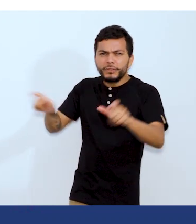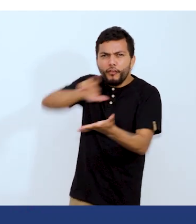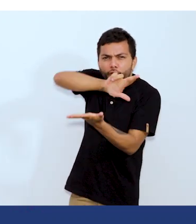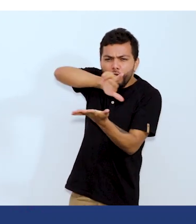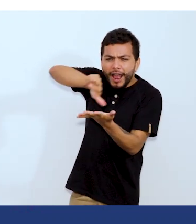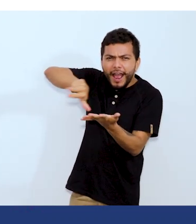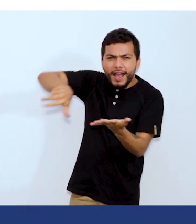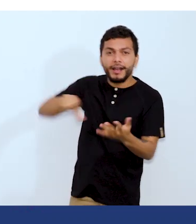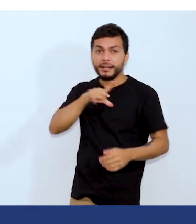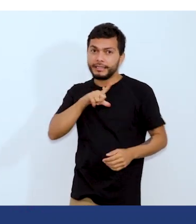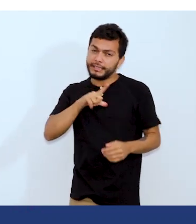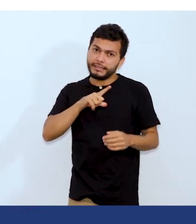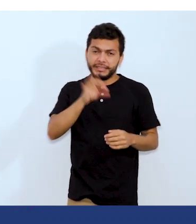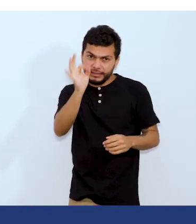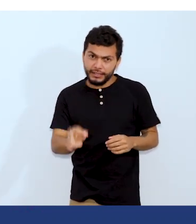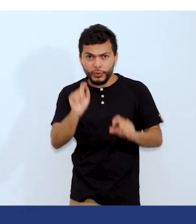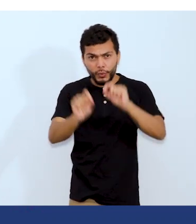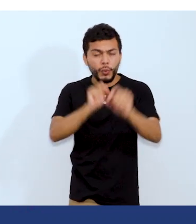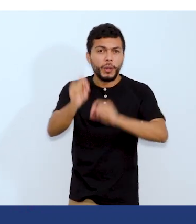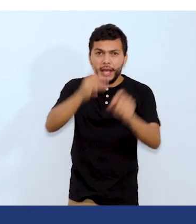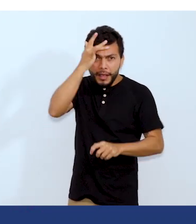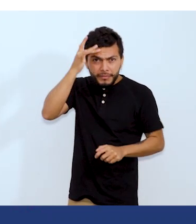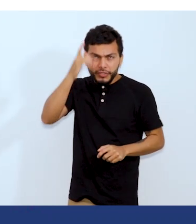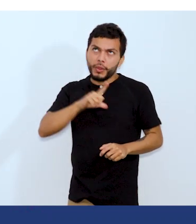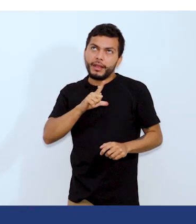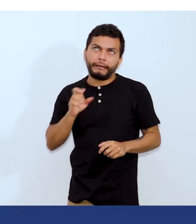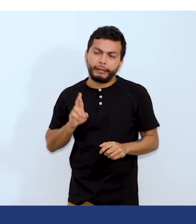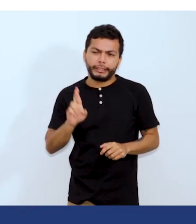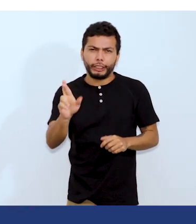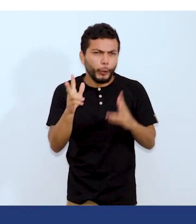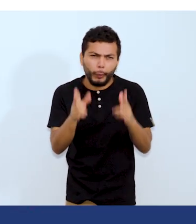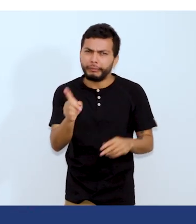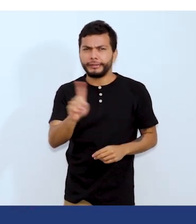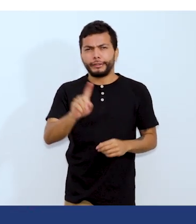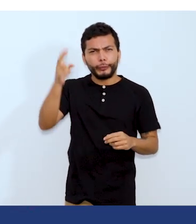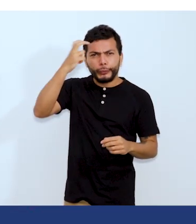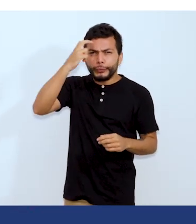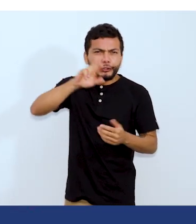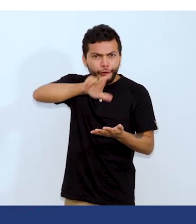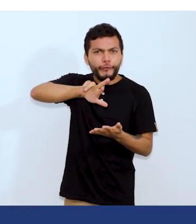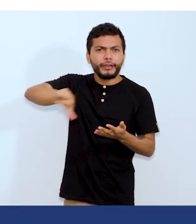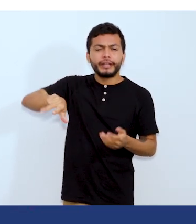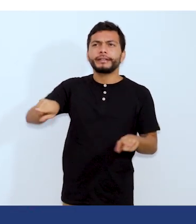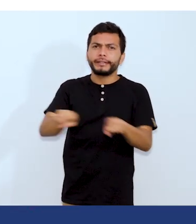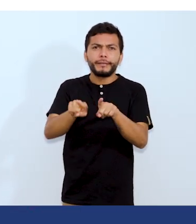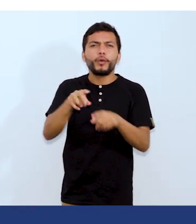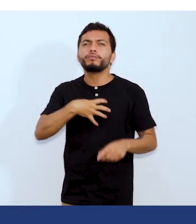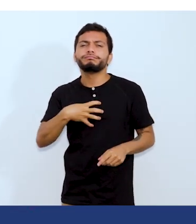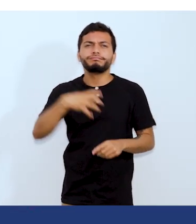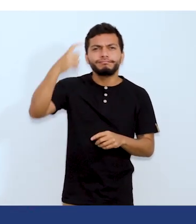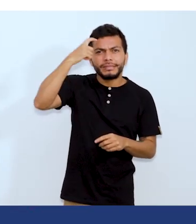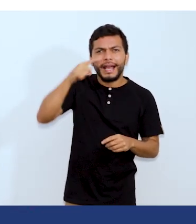pessoas. Certamente essas pessoas, elas não têm a mesma religião, a mesma cultura, o modo de pensar, as